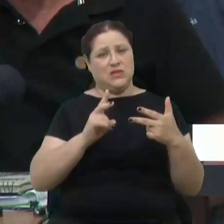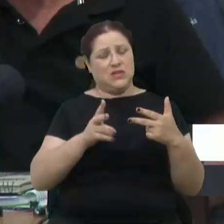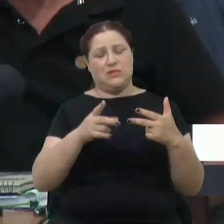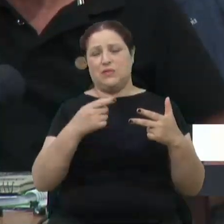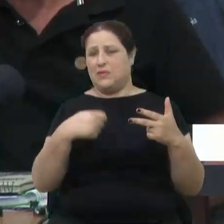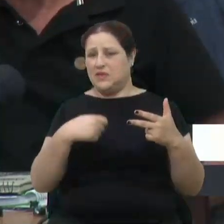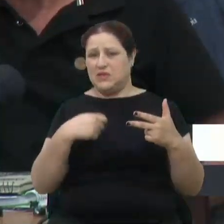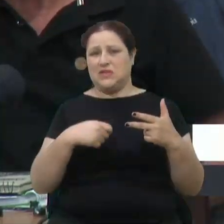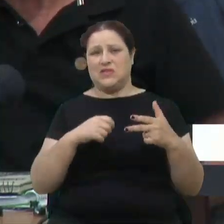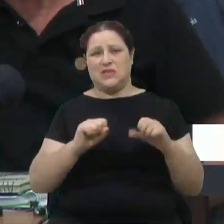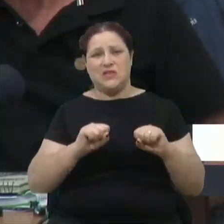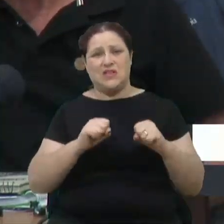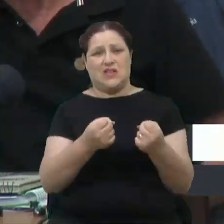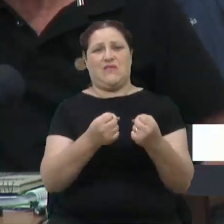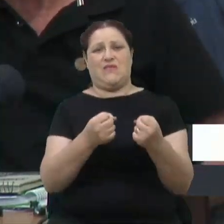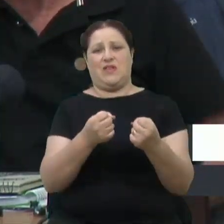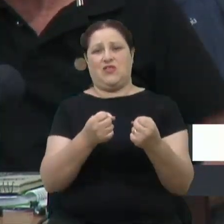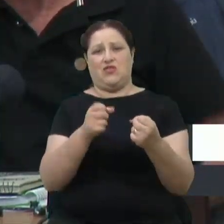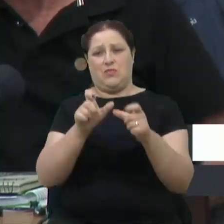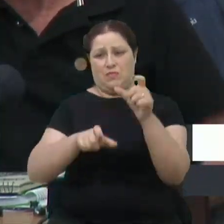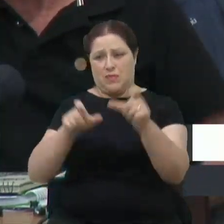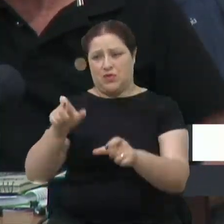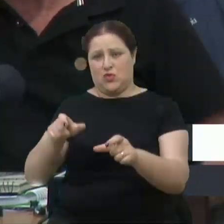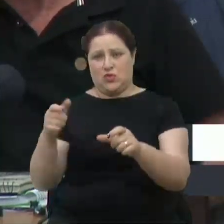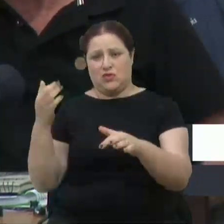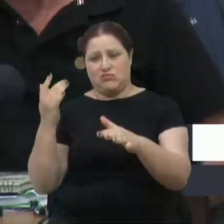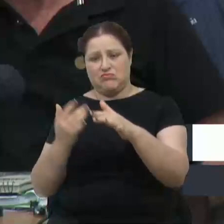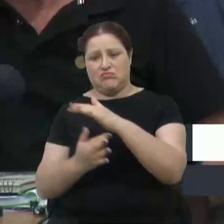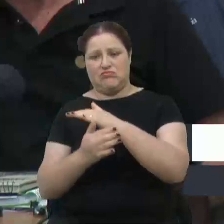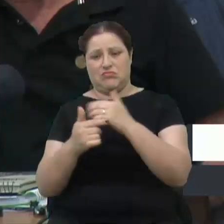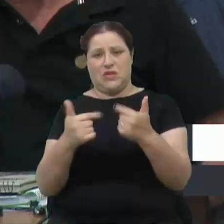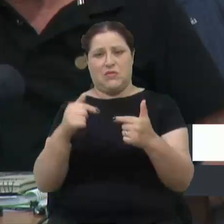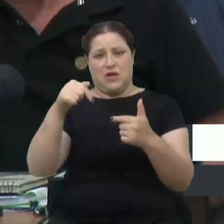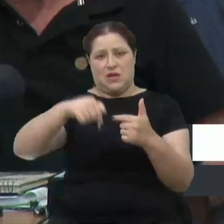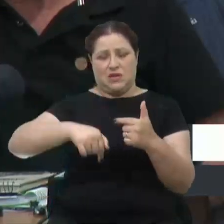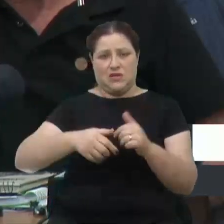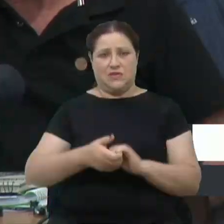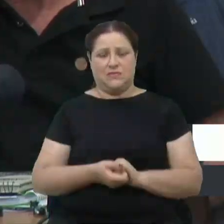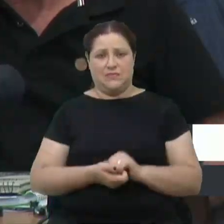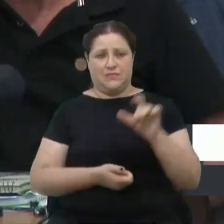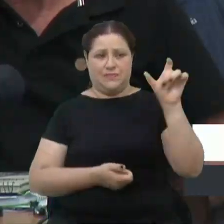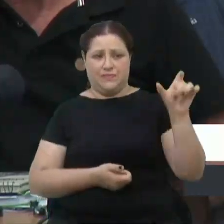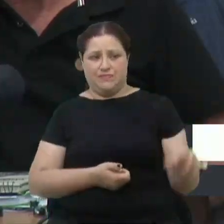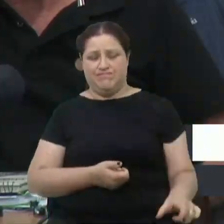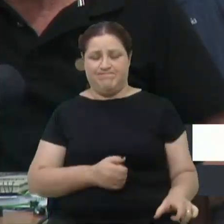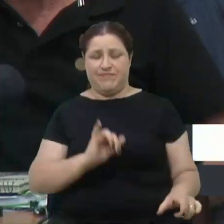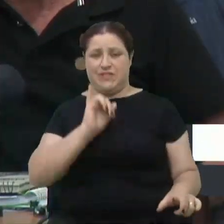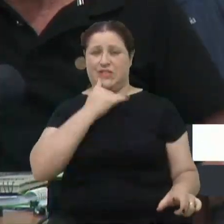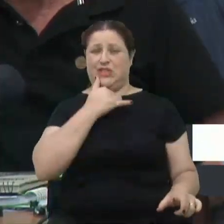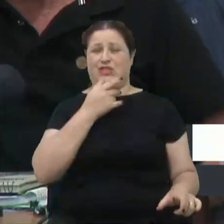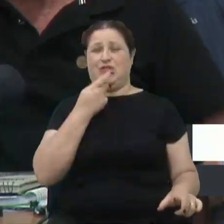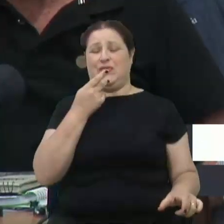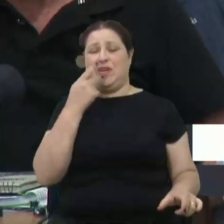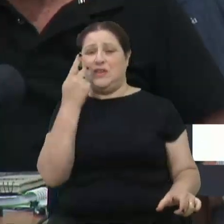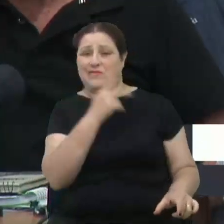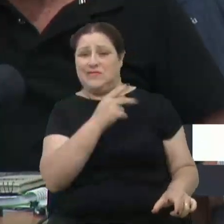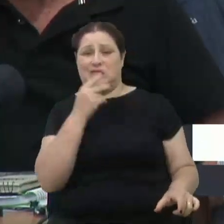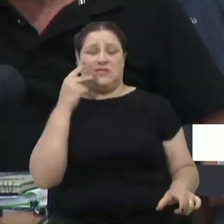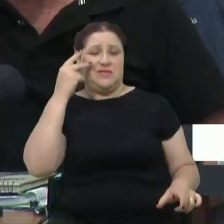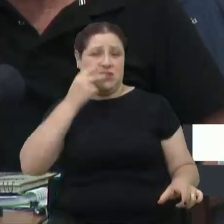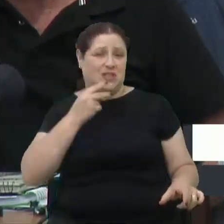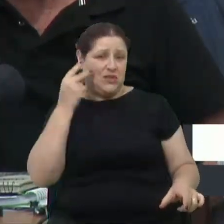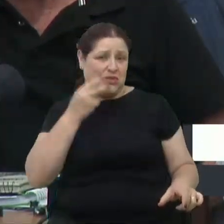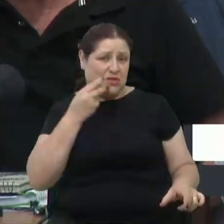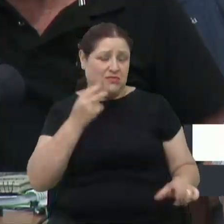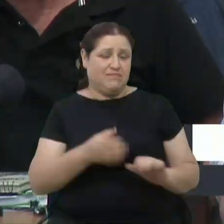que vieram trabalhar aqui as declarações do vereador as lamentáveis declarações do